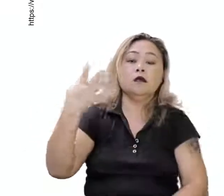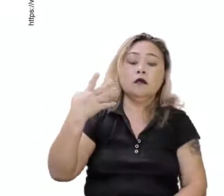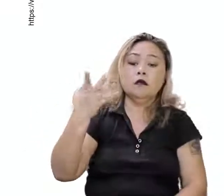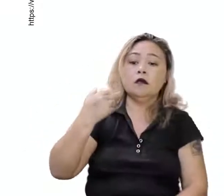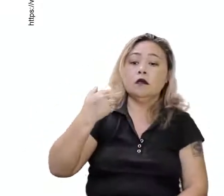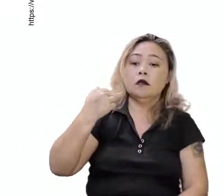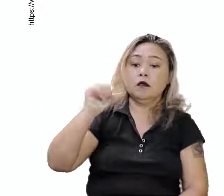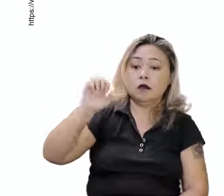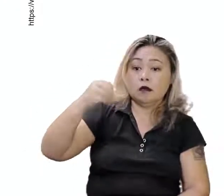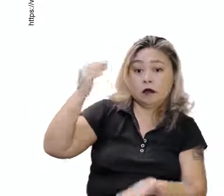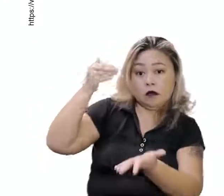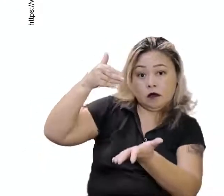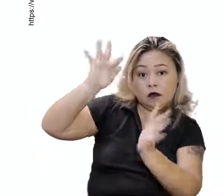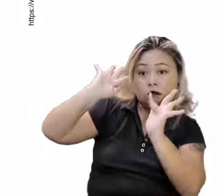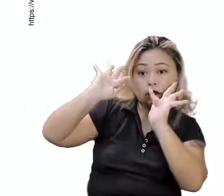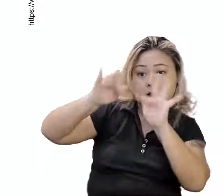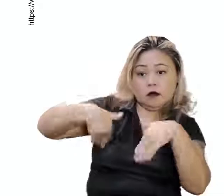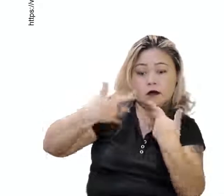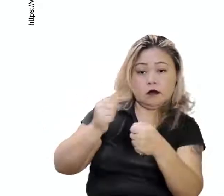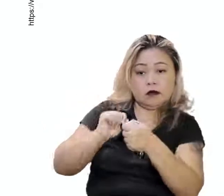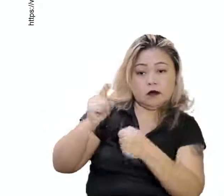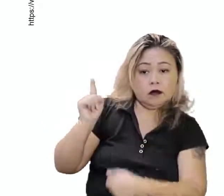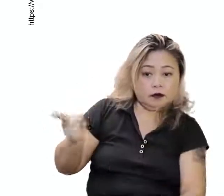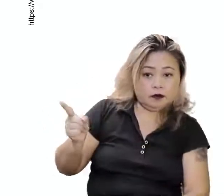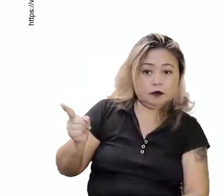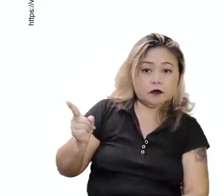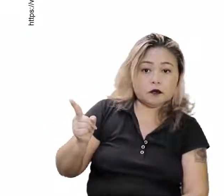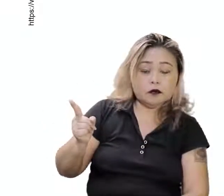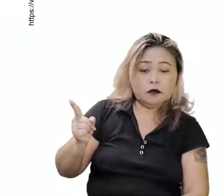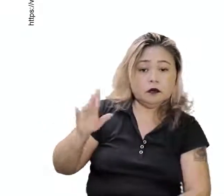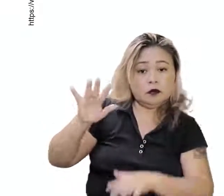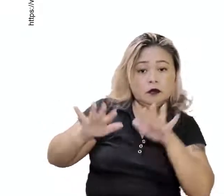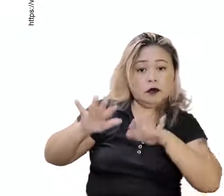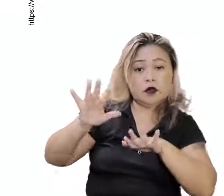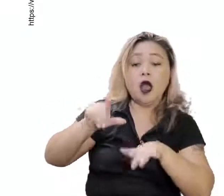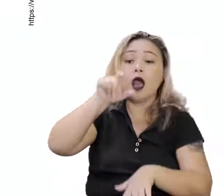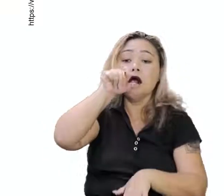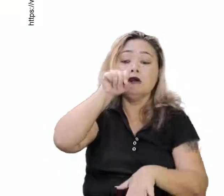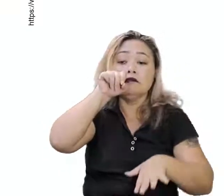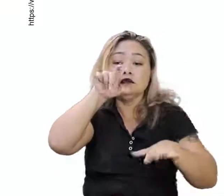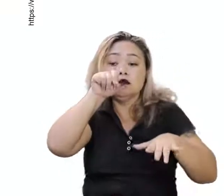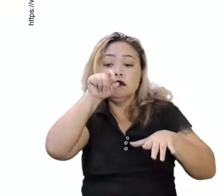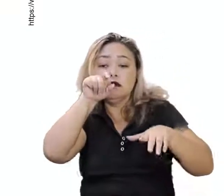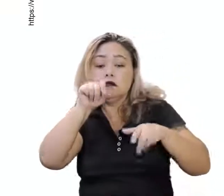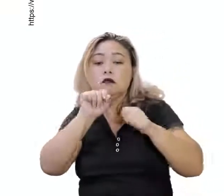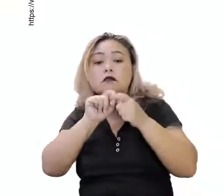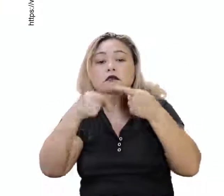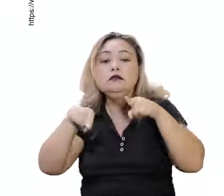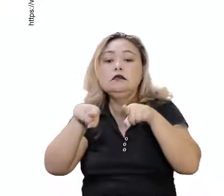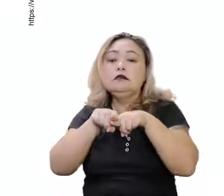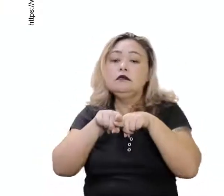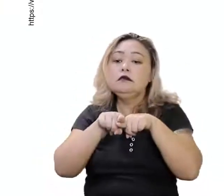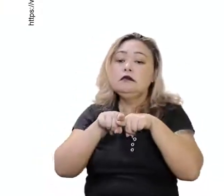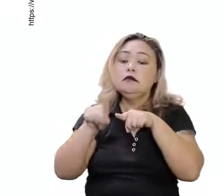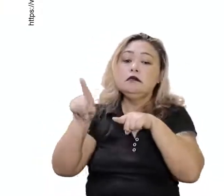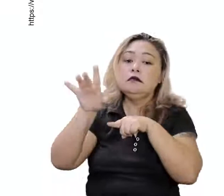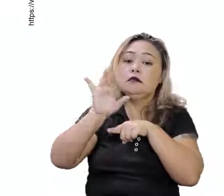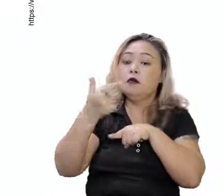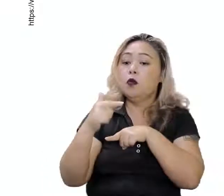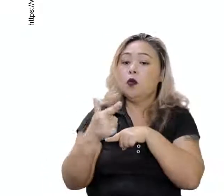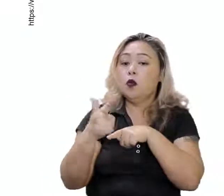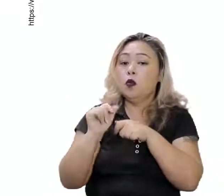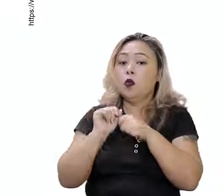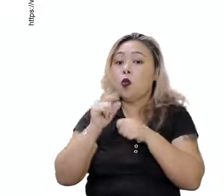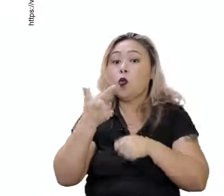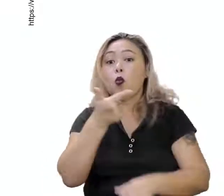o consumidor final na cadeia, a águia, né, um gavião ali, e ela não tem